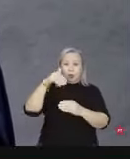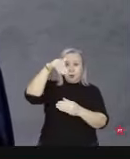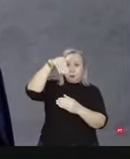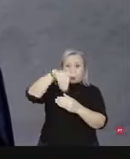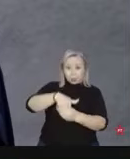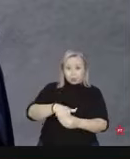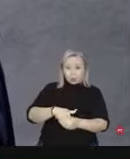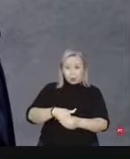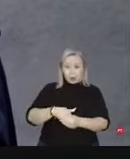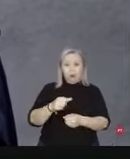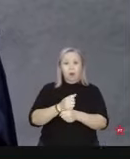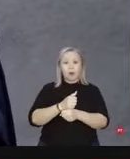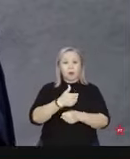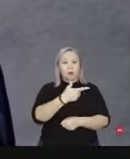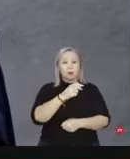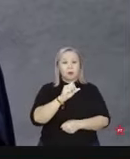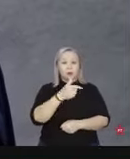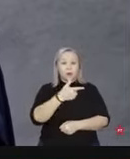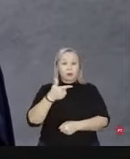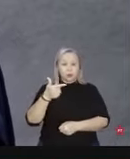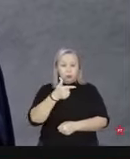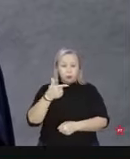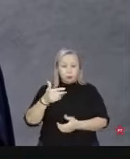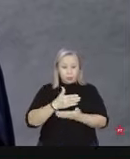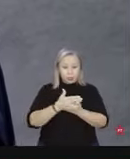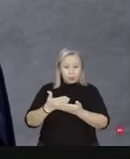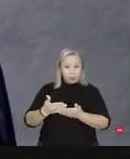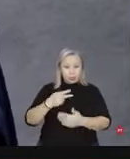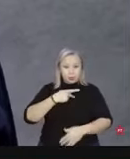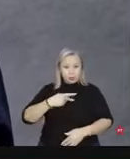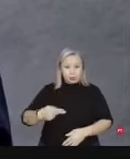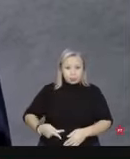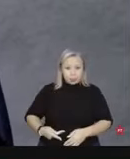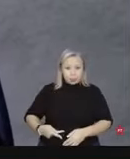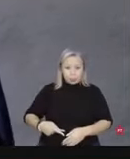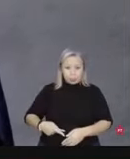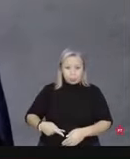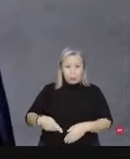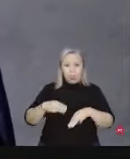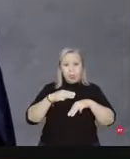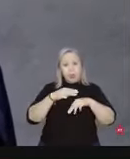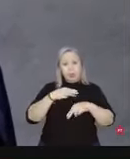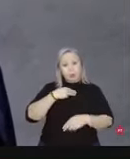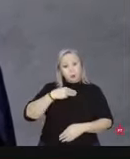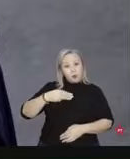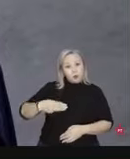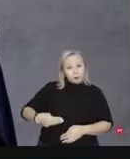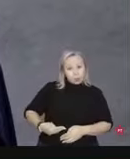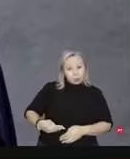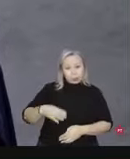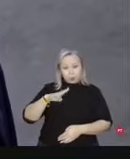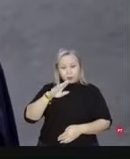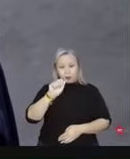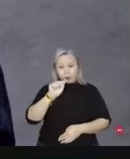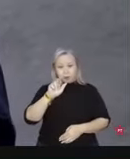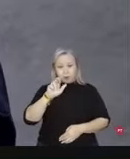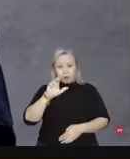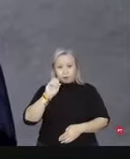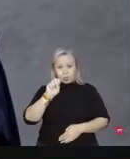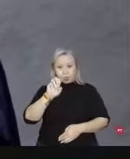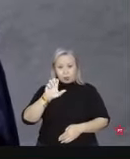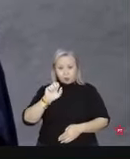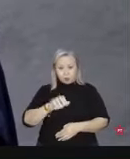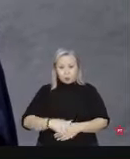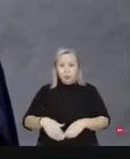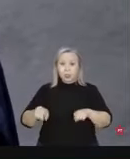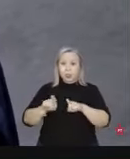de 2022, iniciado sob a presidência do ministro Luiz Roberto Barroso e continuado na presidência do ministro